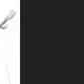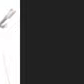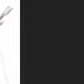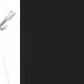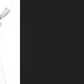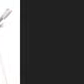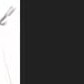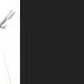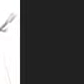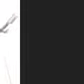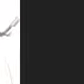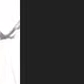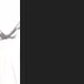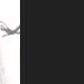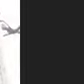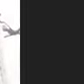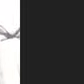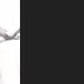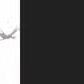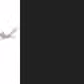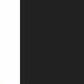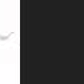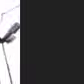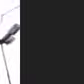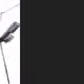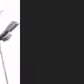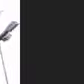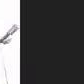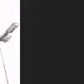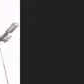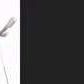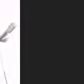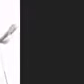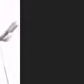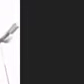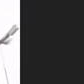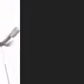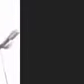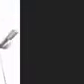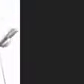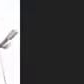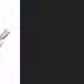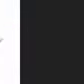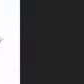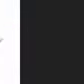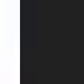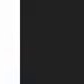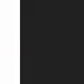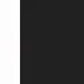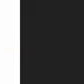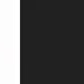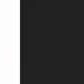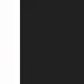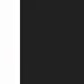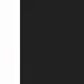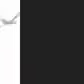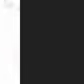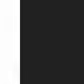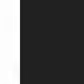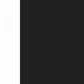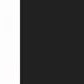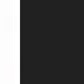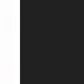Vamos lá, povo. O André está lá, arrumando as coisas. Ao vivo é assim mesmo. Gilson, estou